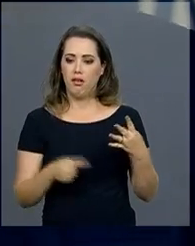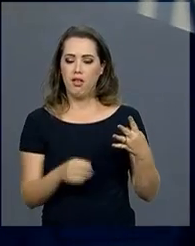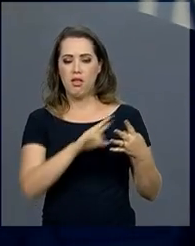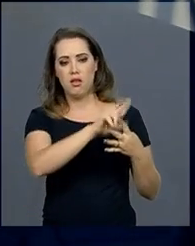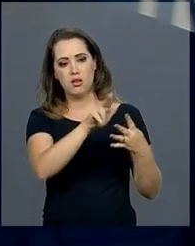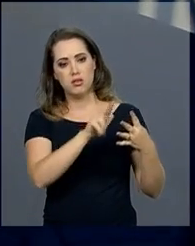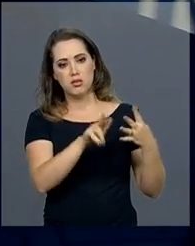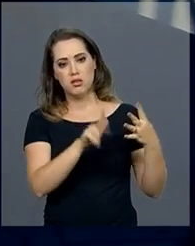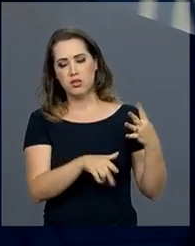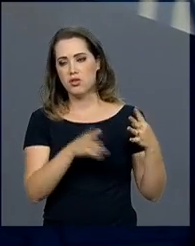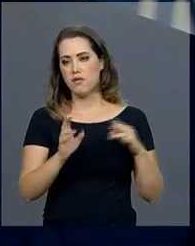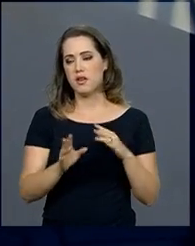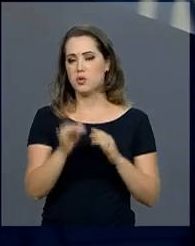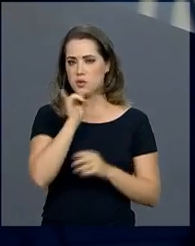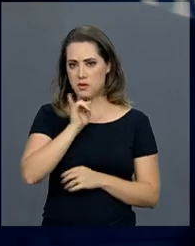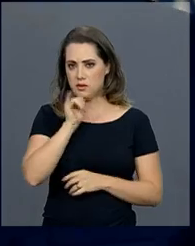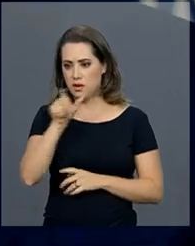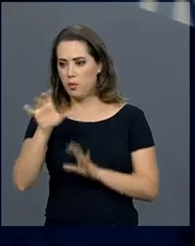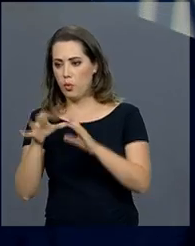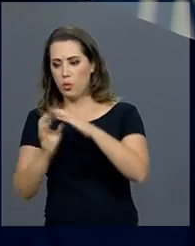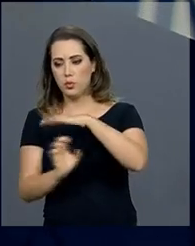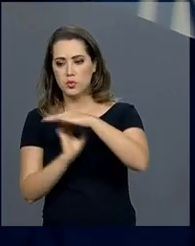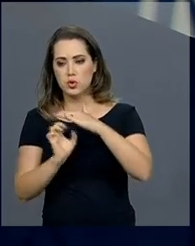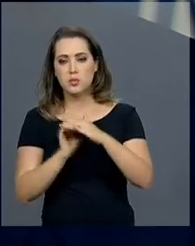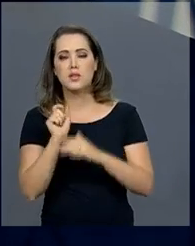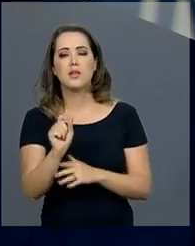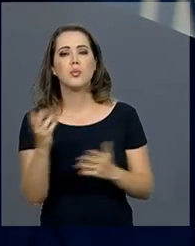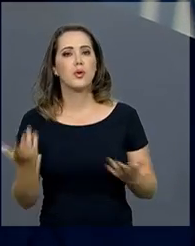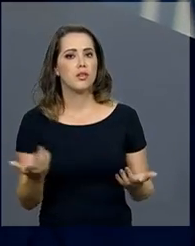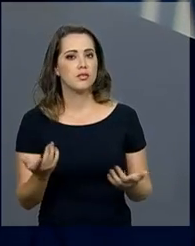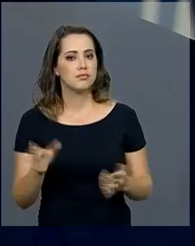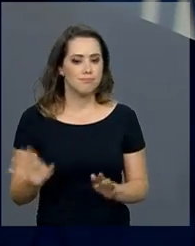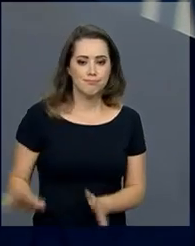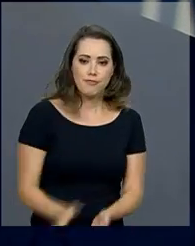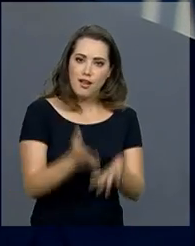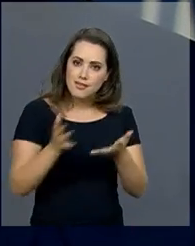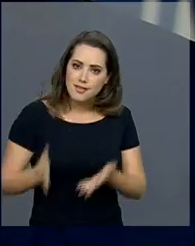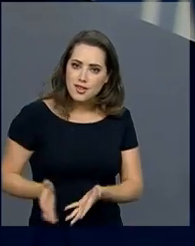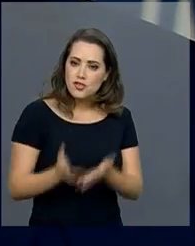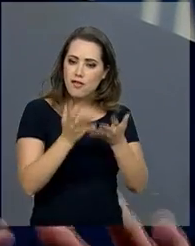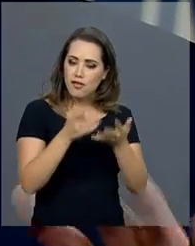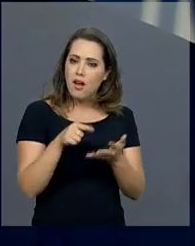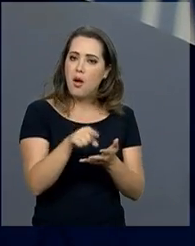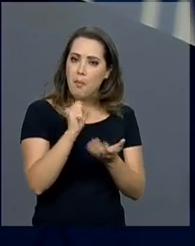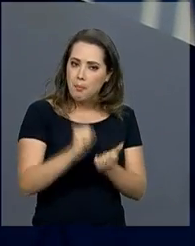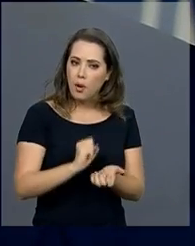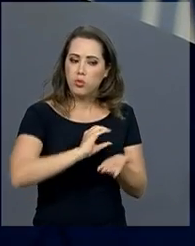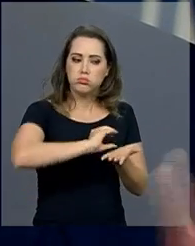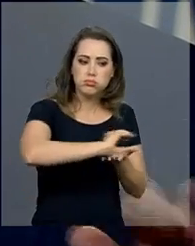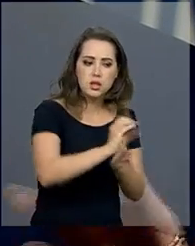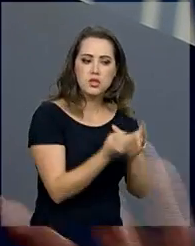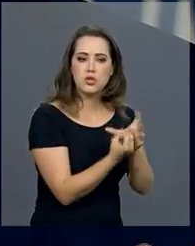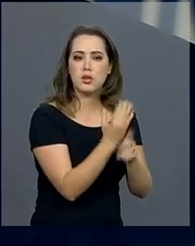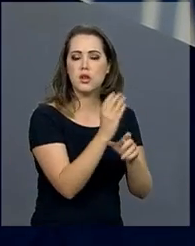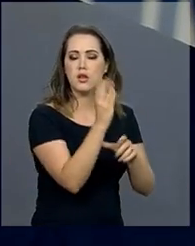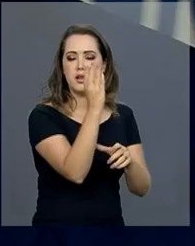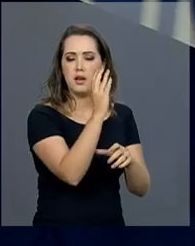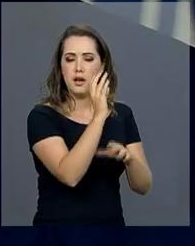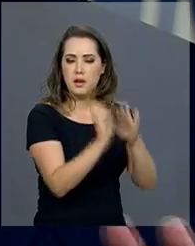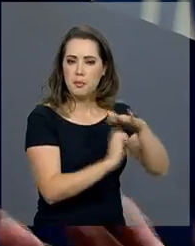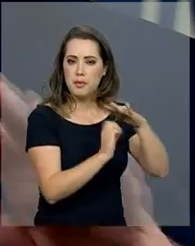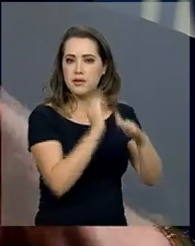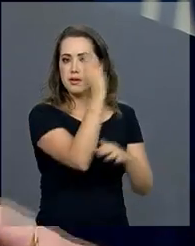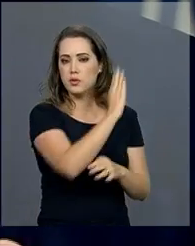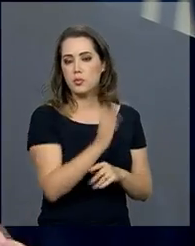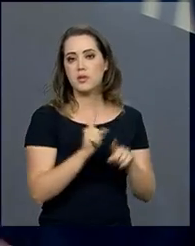aos empresários americanos para incentivá los a investir e para dizer não se preocupem porque passadas as eleições